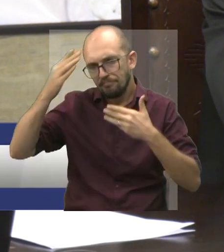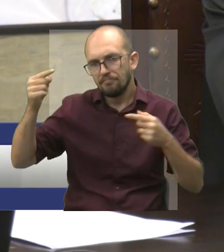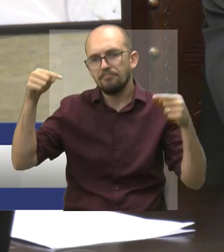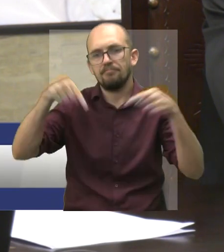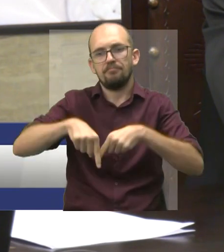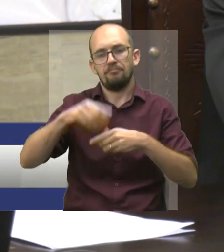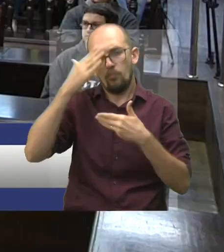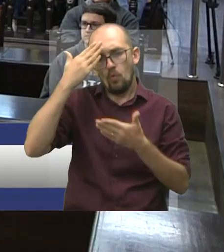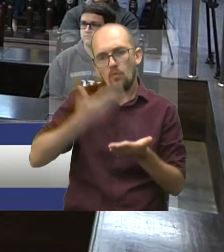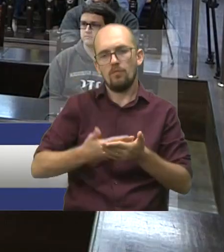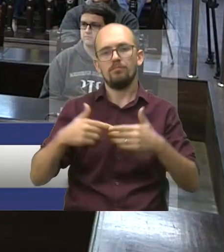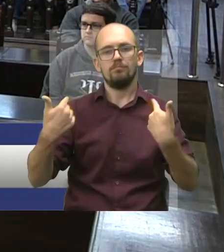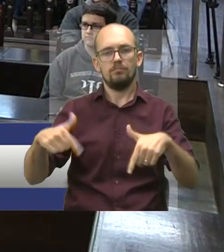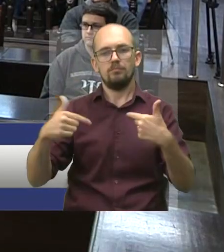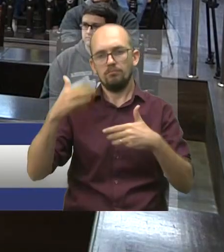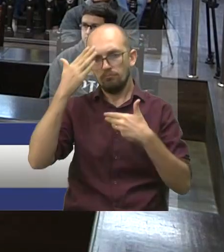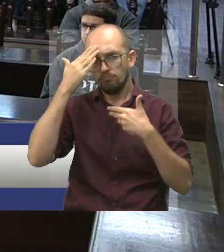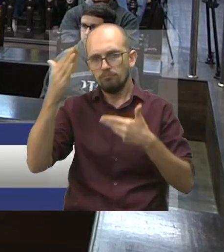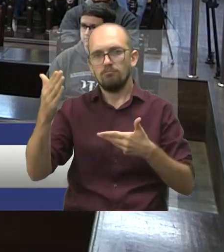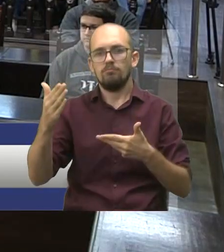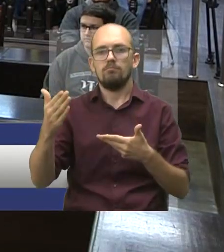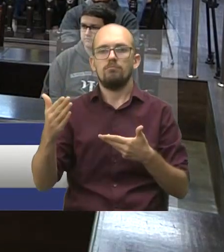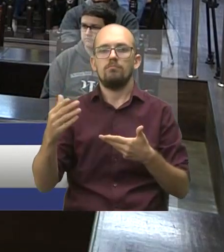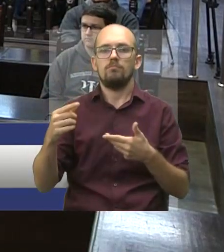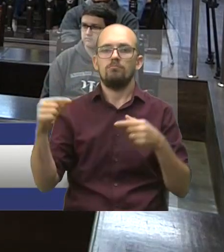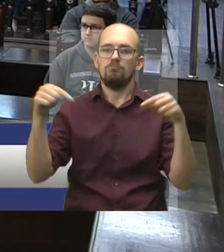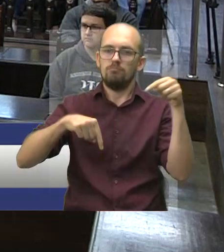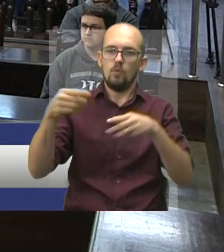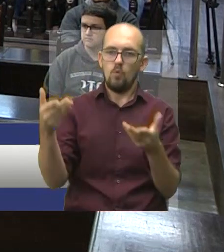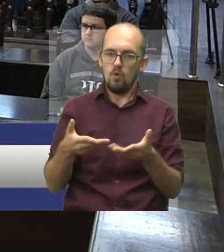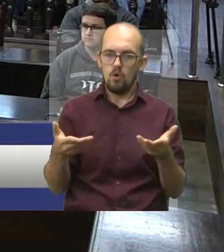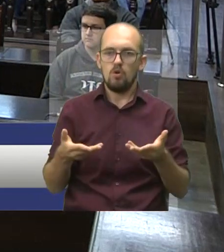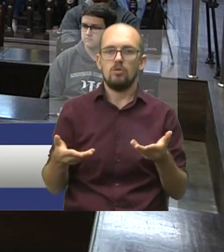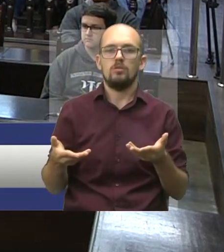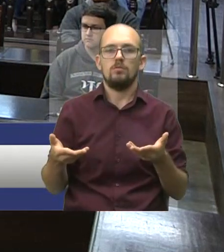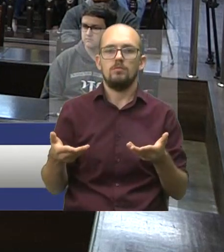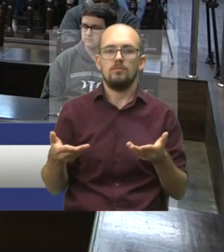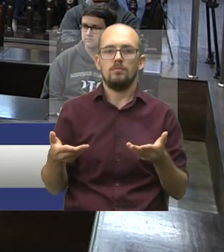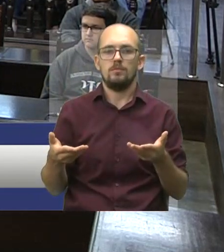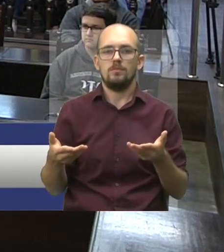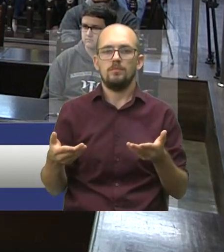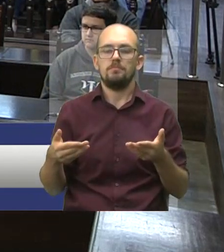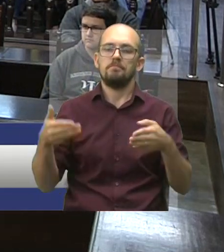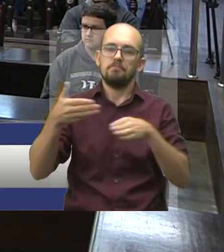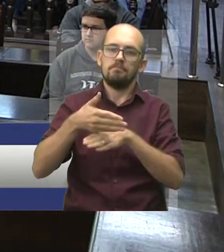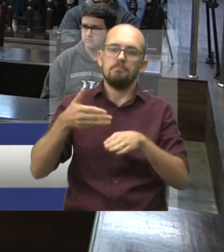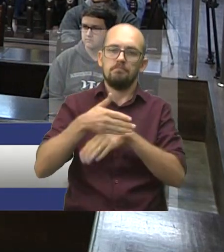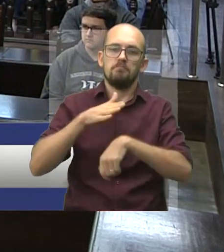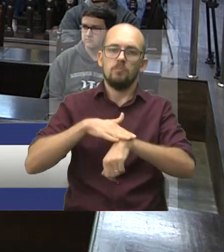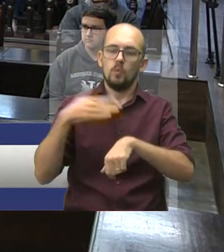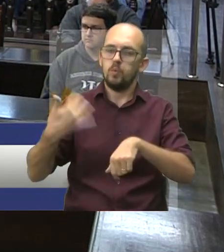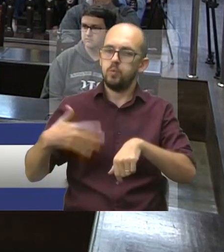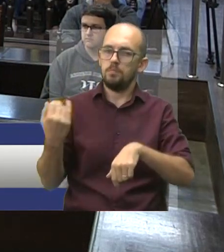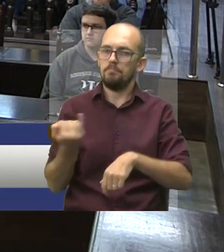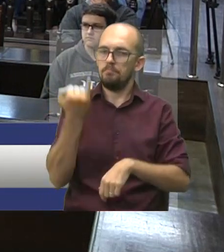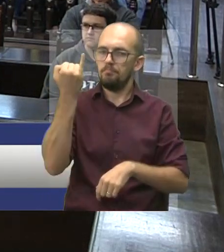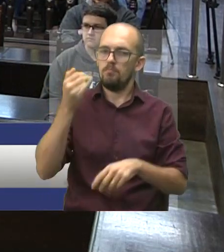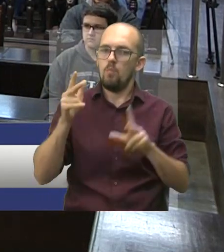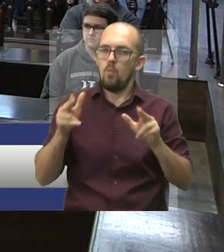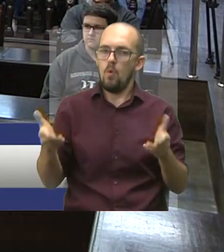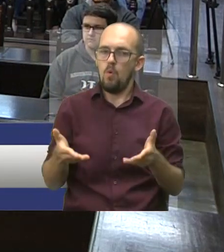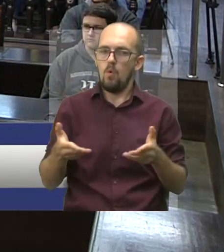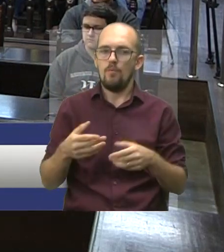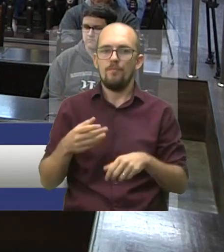pela confiança, pela credibilidade que nos dão e de participar de um momento tão importante, não